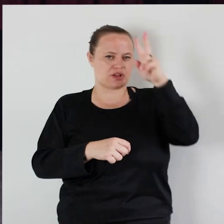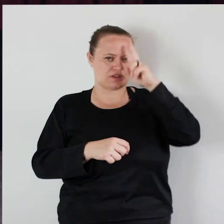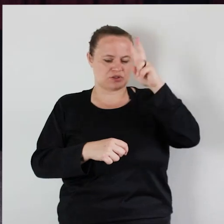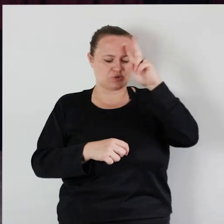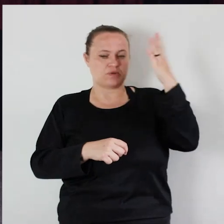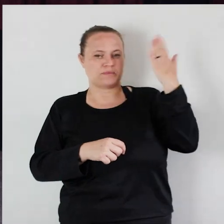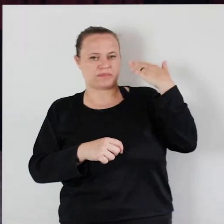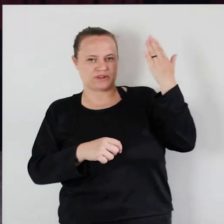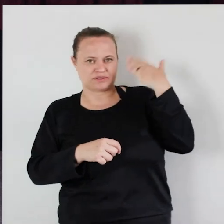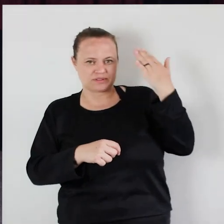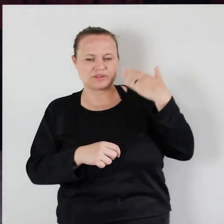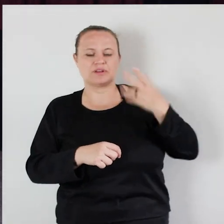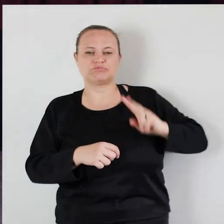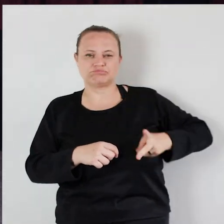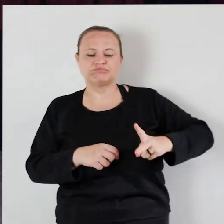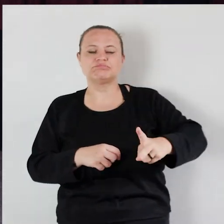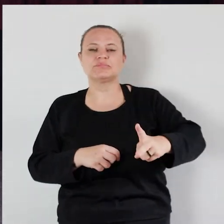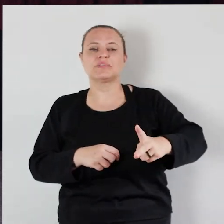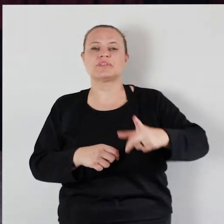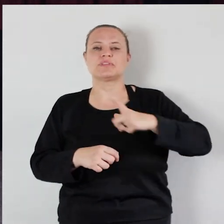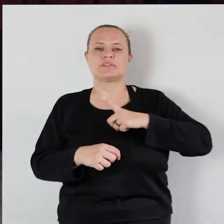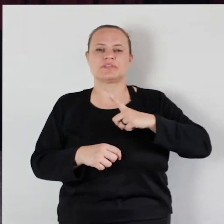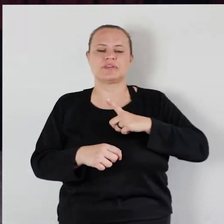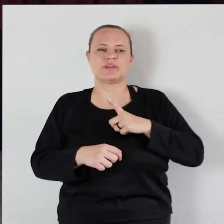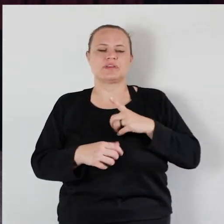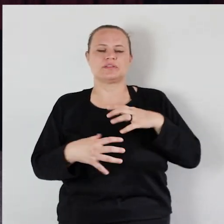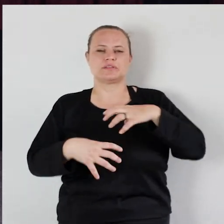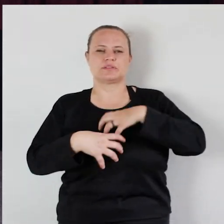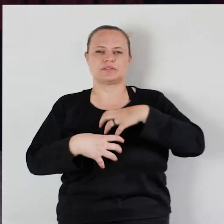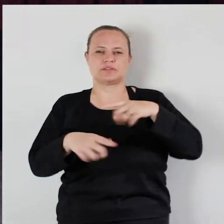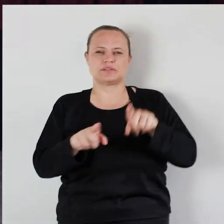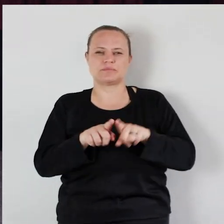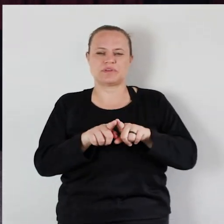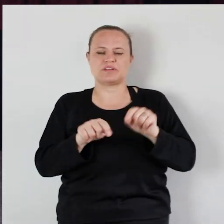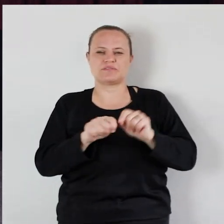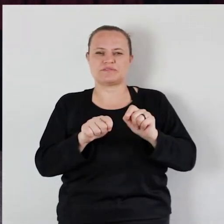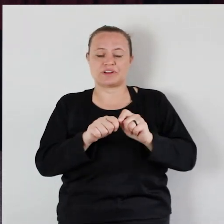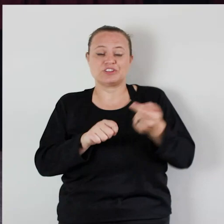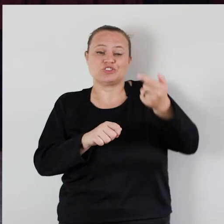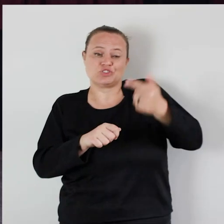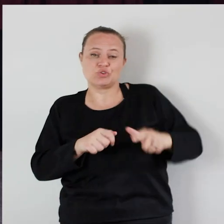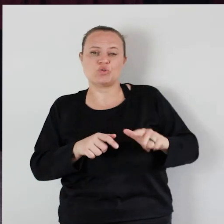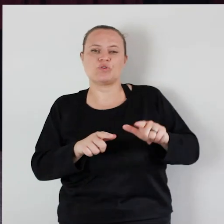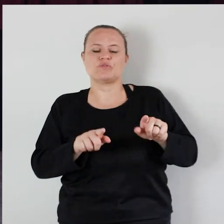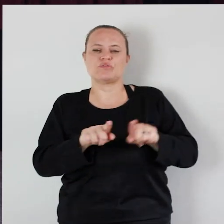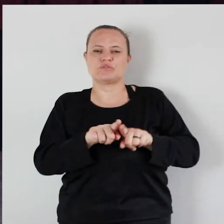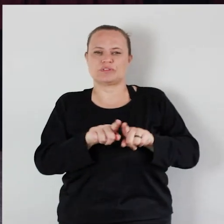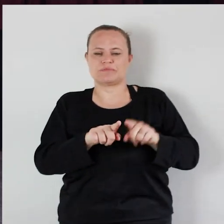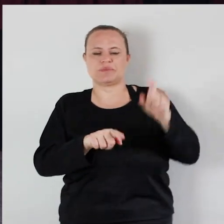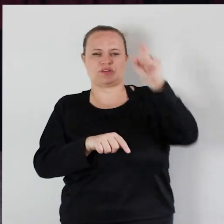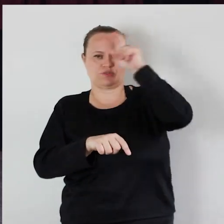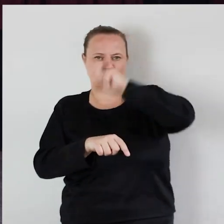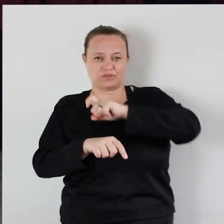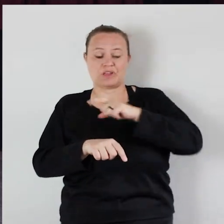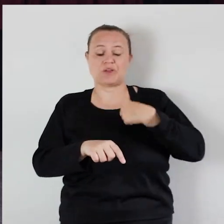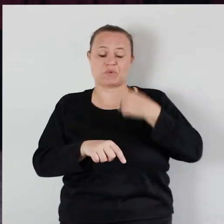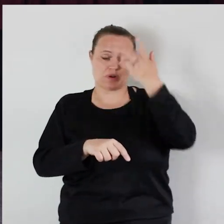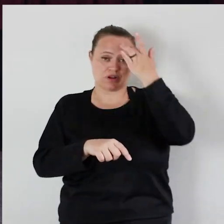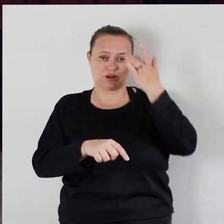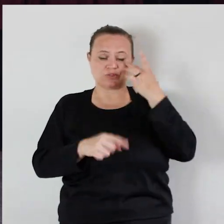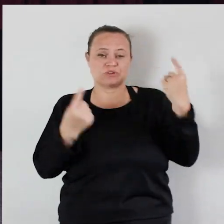artistas, produtores, fazedores de cultura que não conhecem essa história passada, né? E aí tem uma